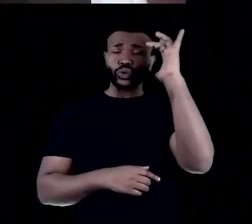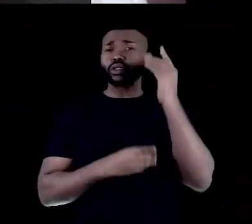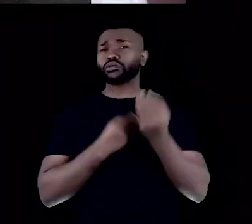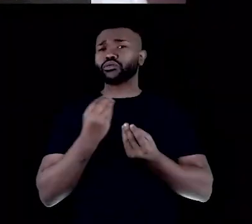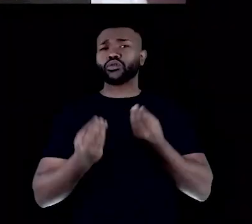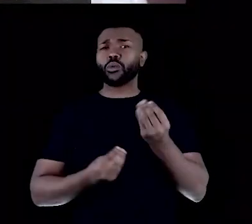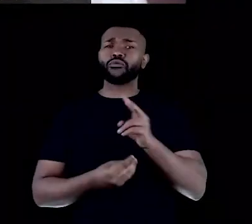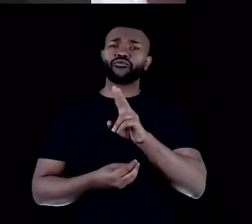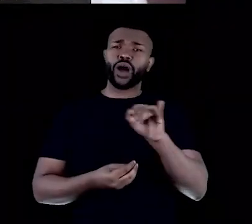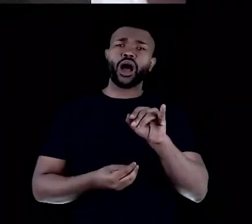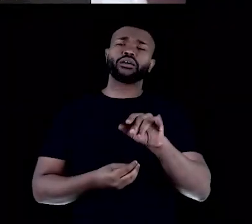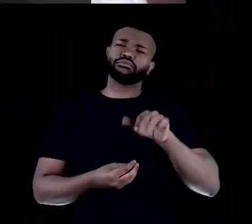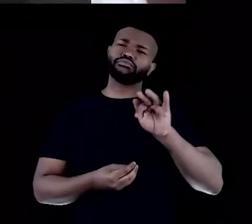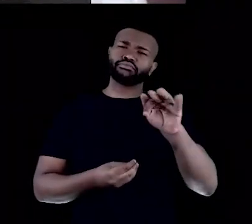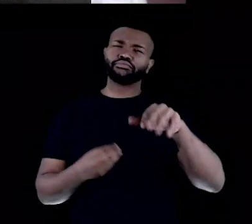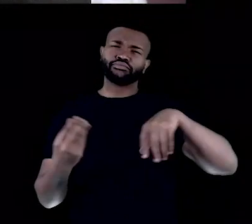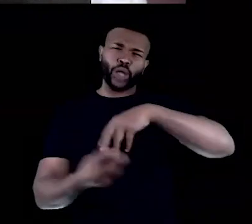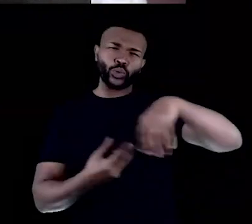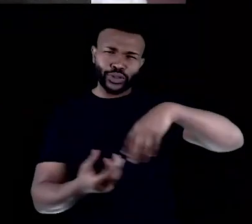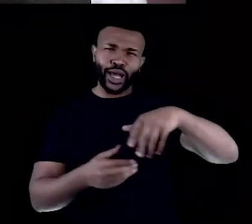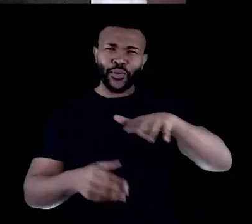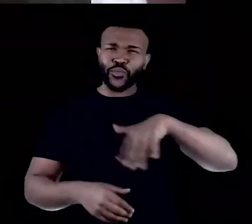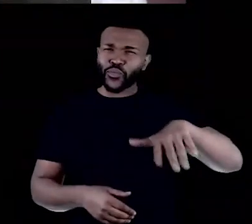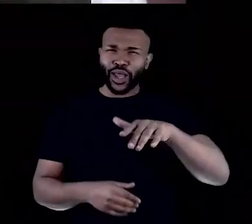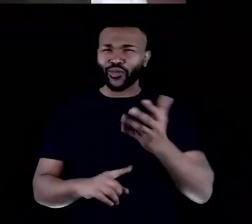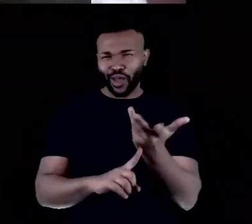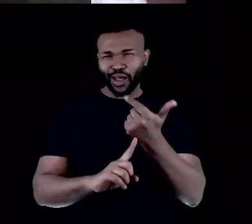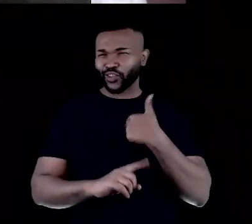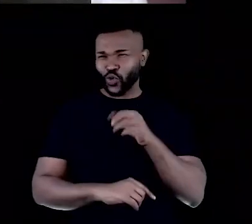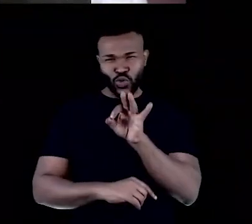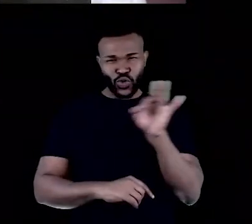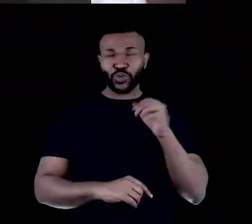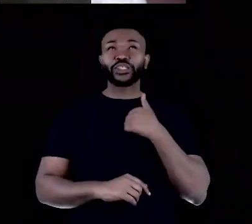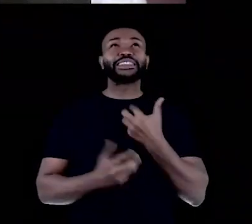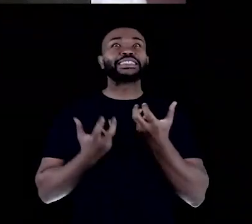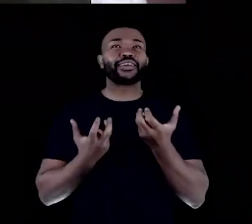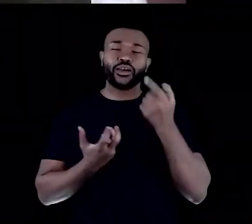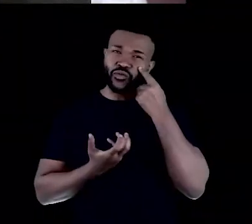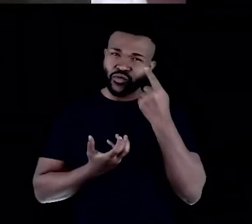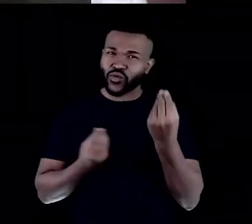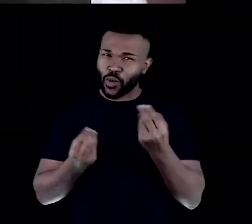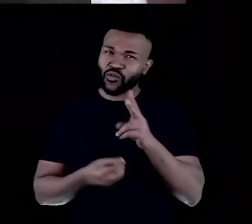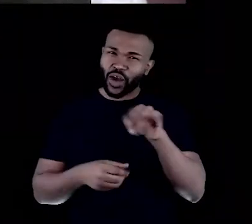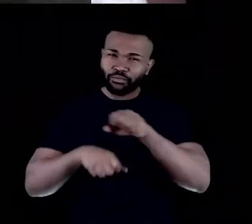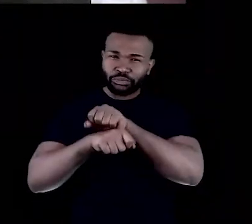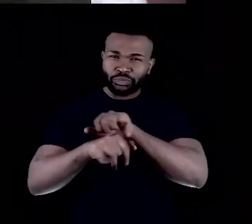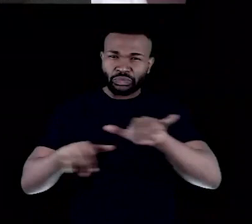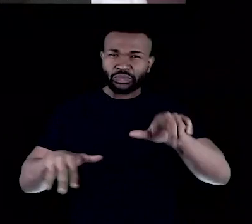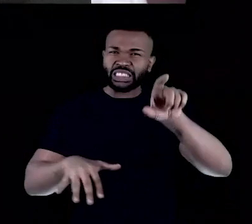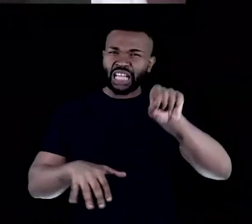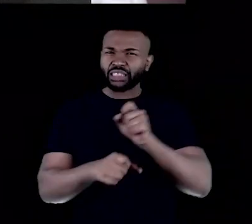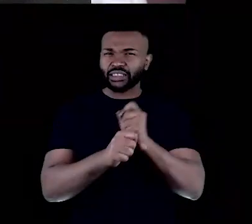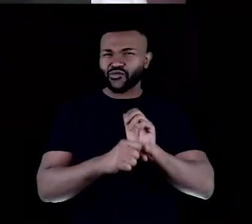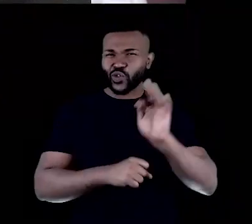como que vai dar uma bagunçada no mercado da arte. Eu acho isso ótimo, e eu estou ansioso para ver como que isso vai reverberar